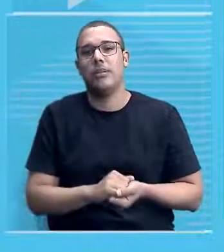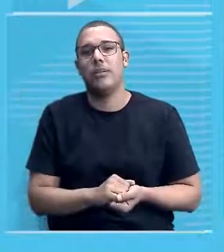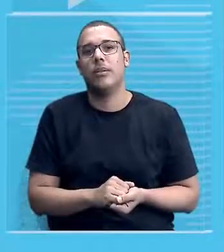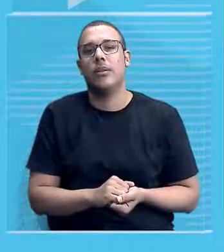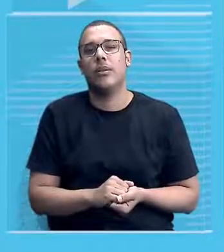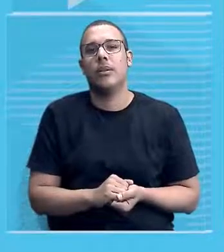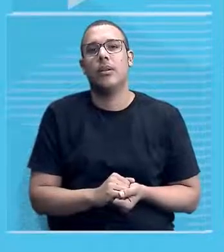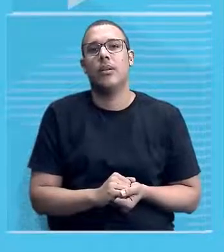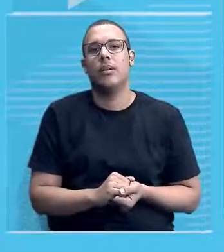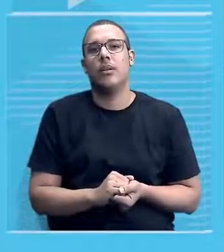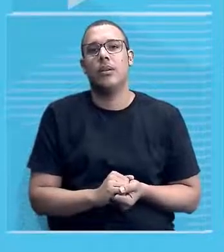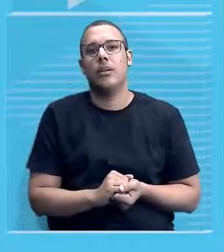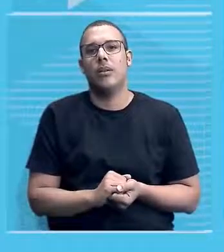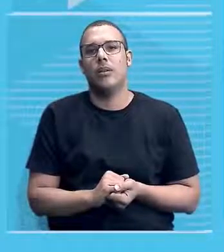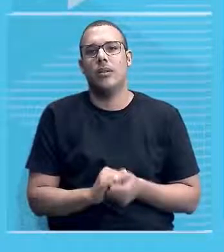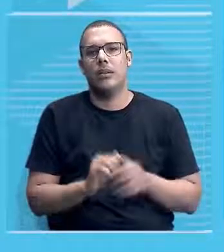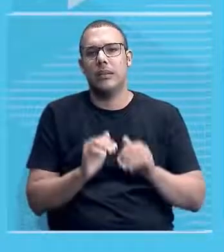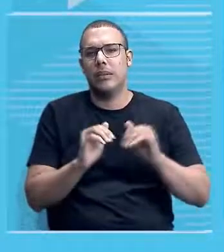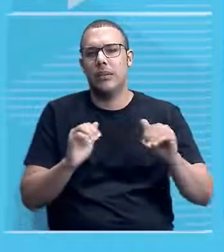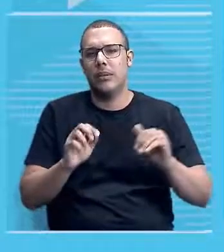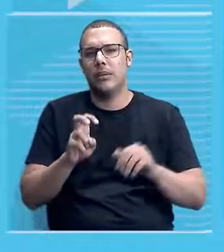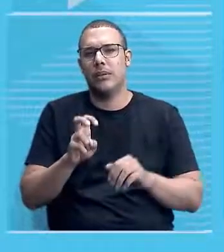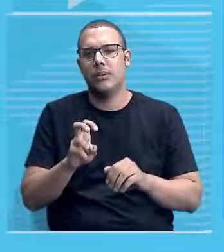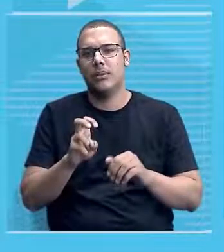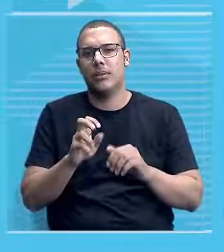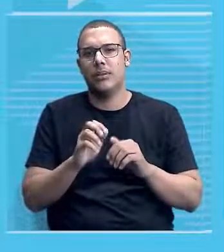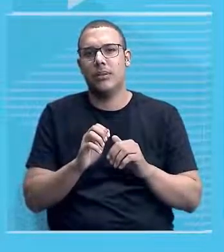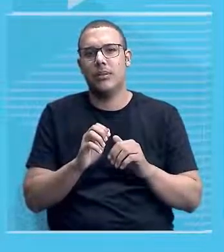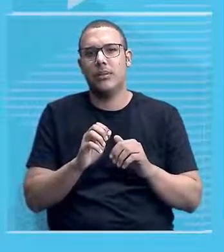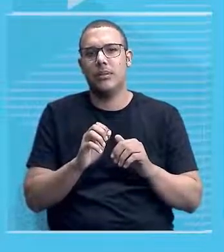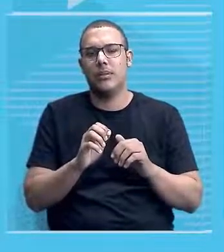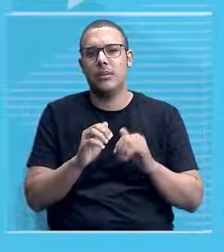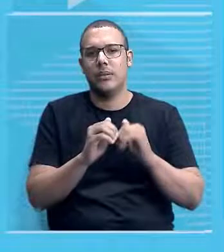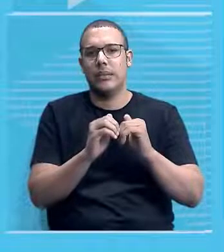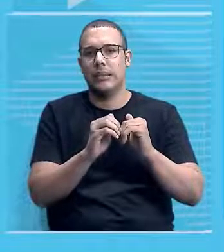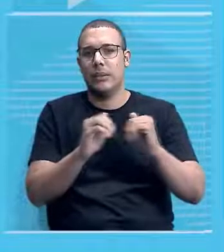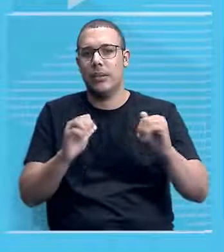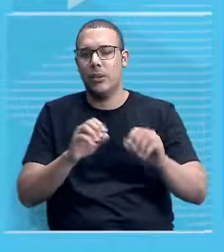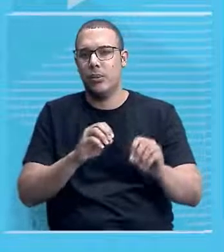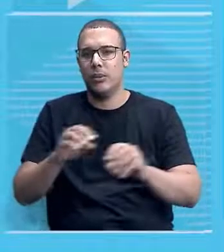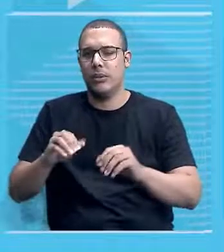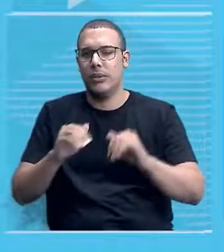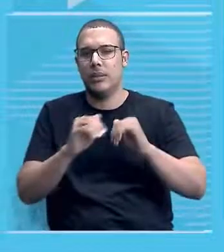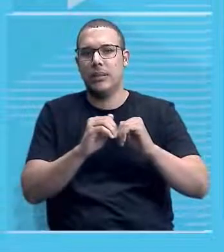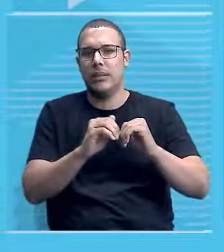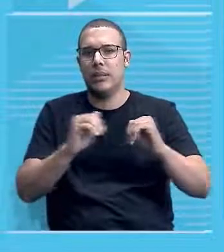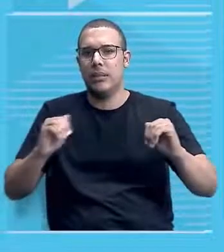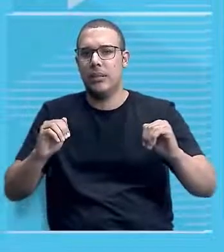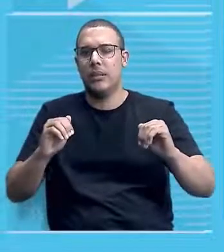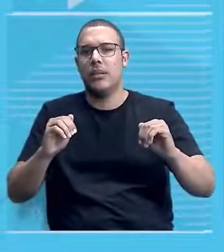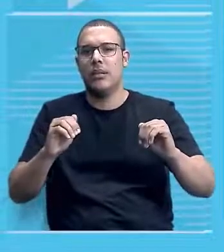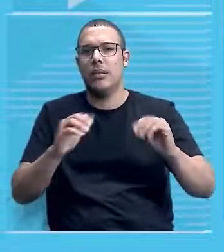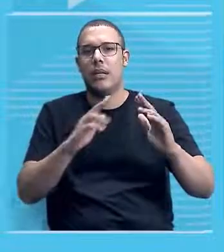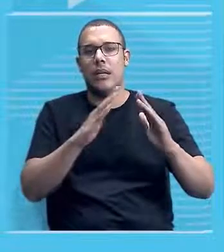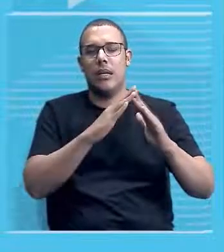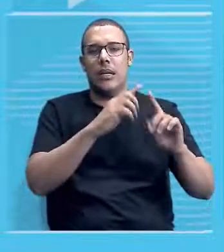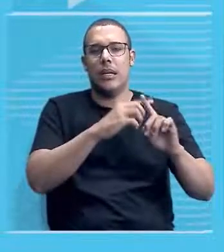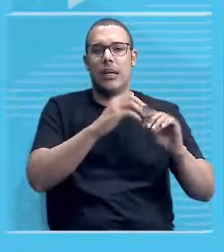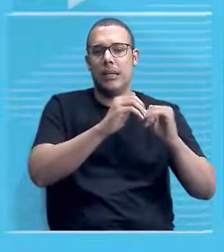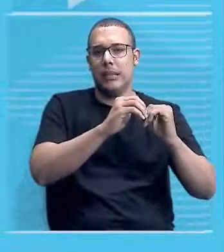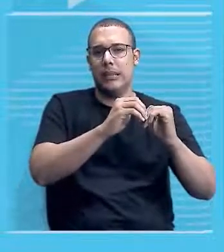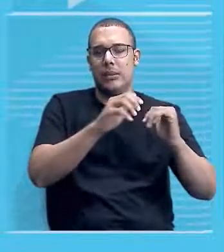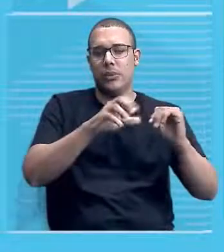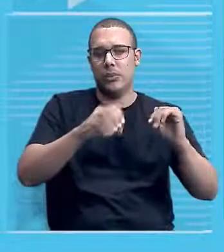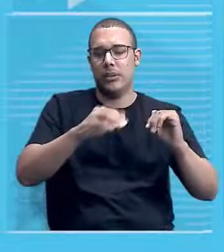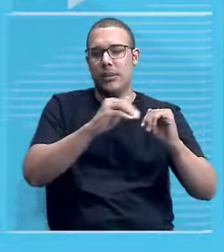separou logo o ensino tirou o ensino da tutela da igreja e